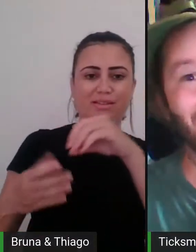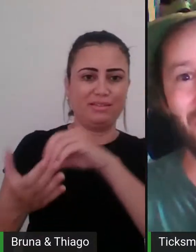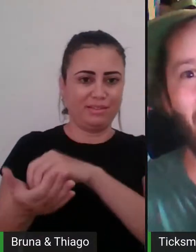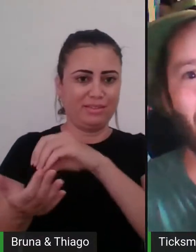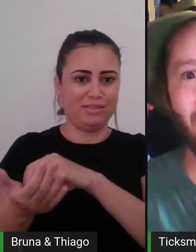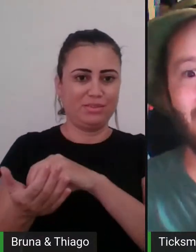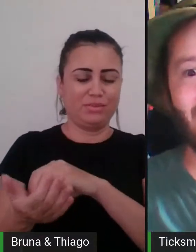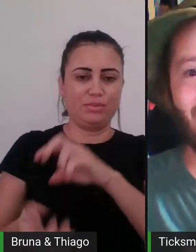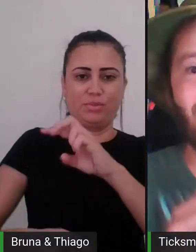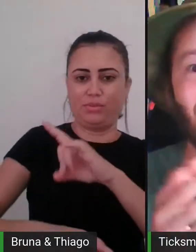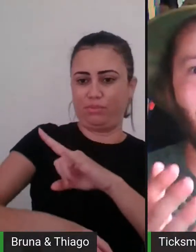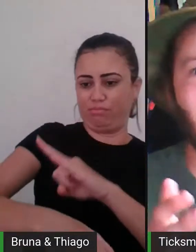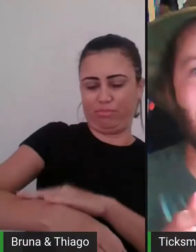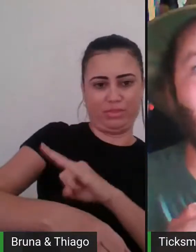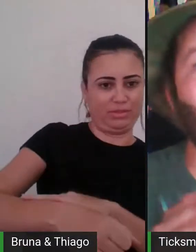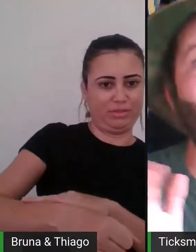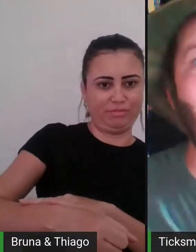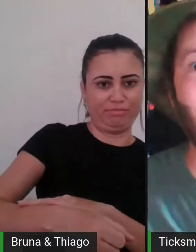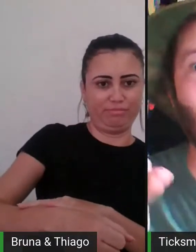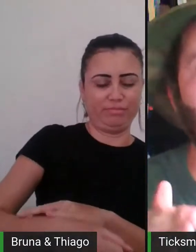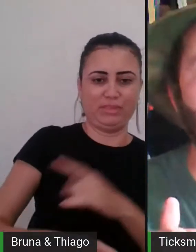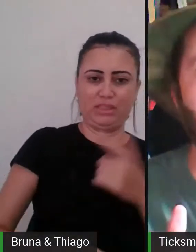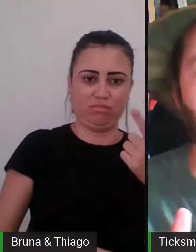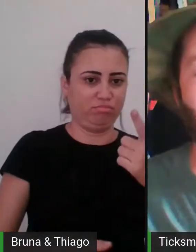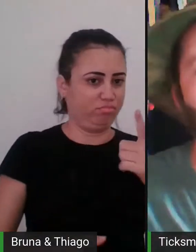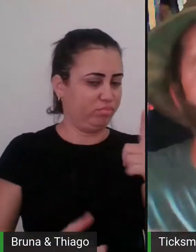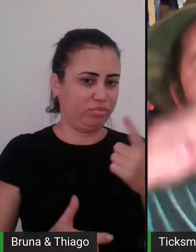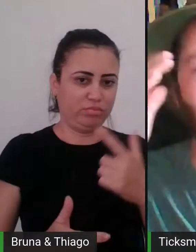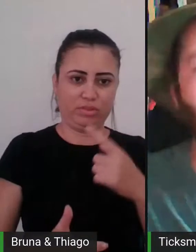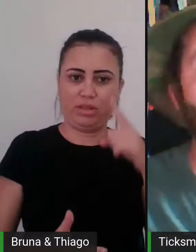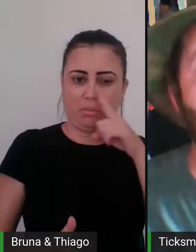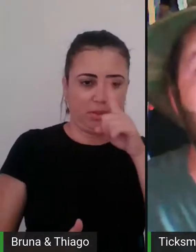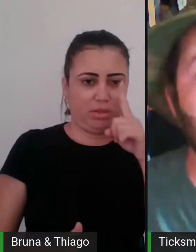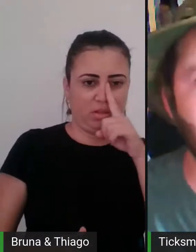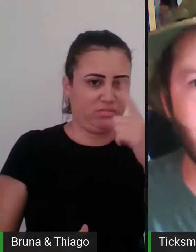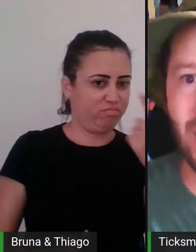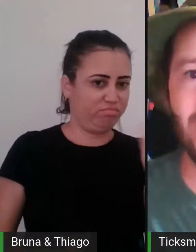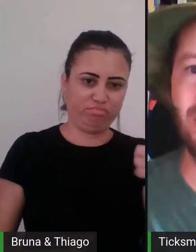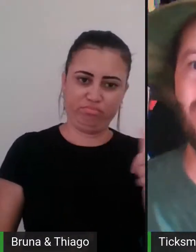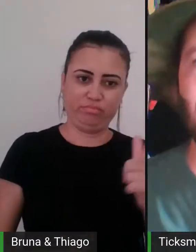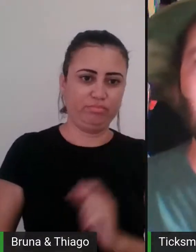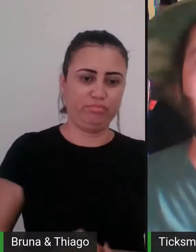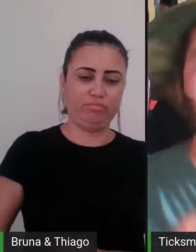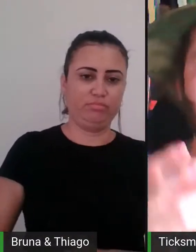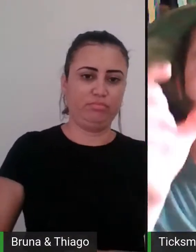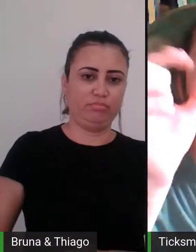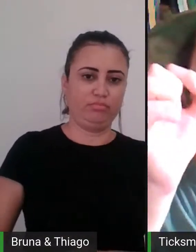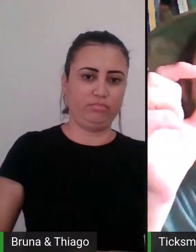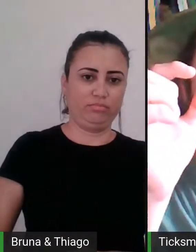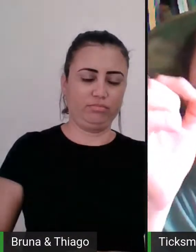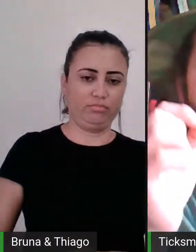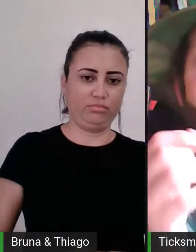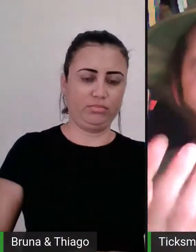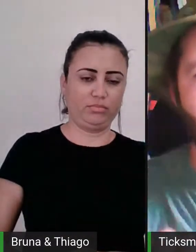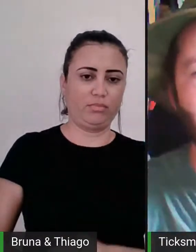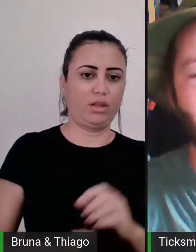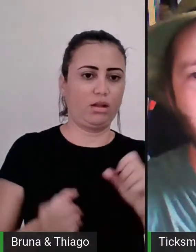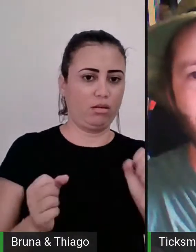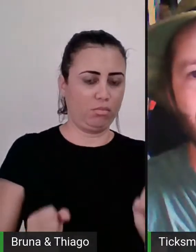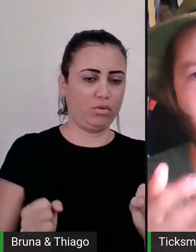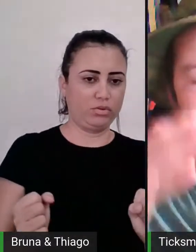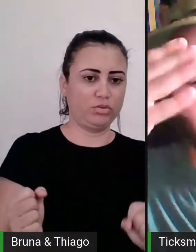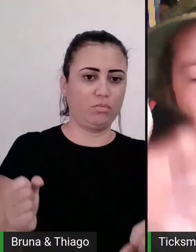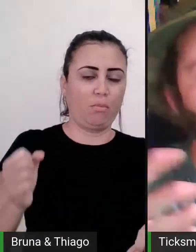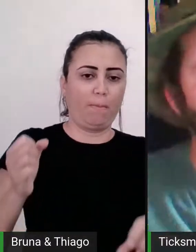casa, gente, não teve como, porque eu estava tomando banho, saiu muito rápido do banheiro e foi involuntário, eu acabei pisando nela, então ela poderia ter mordido o meu